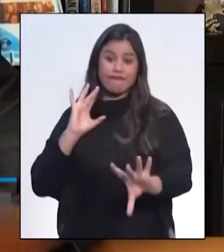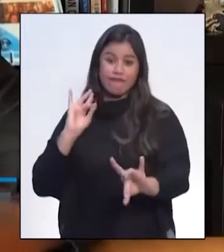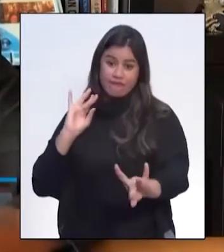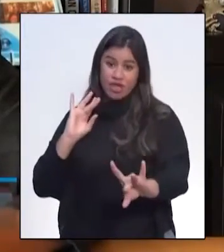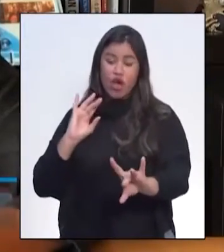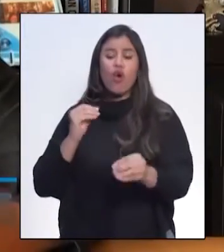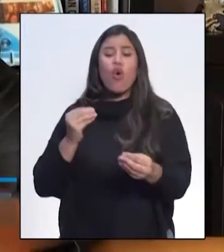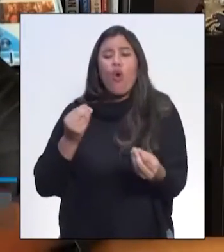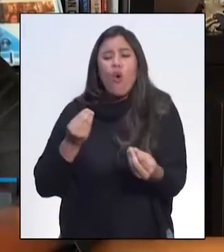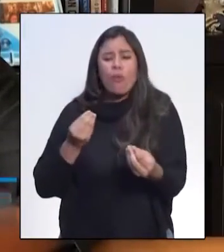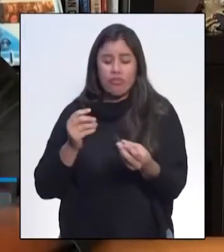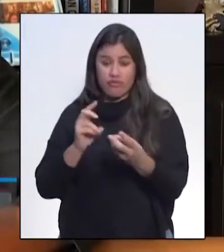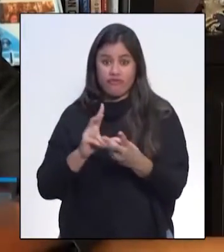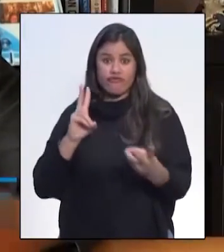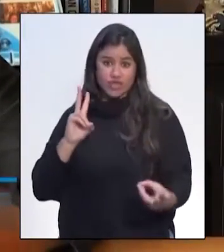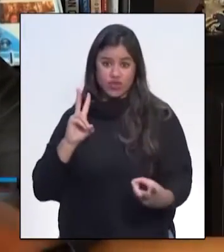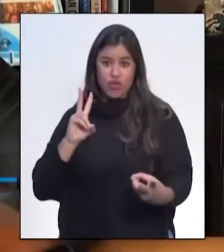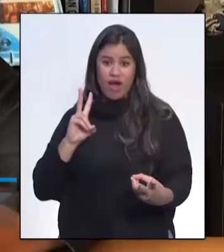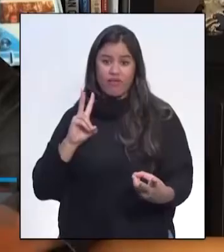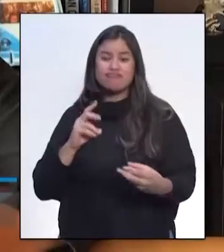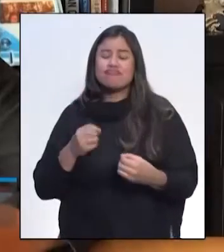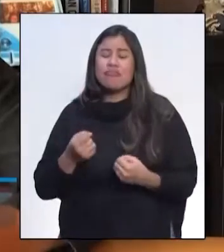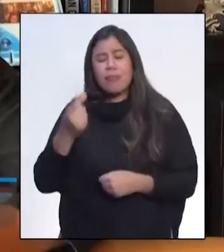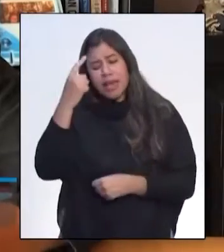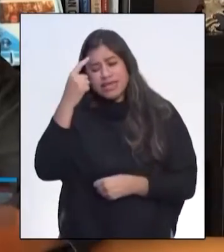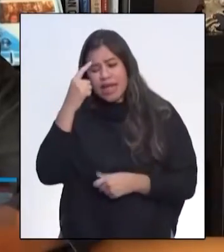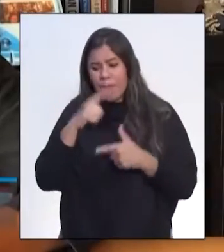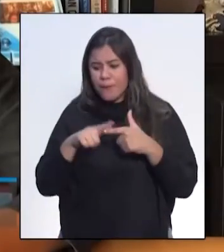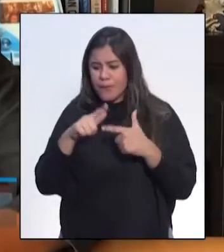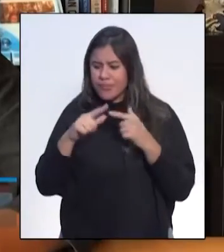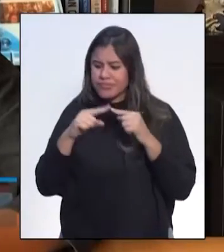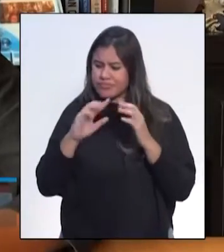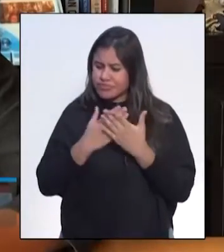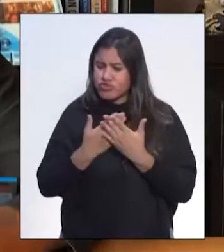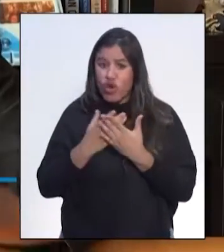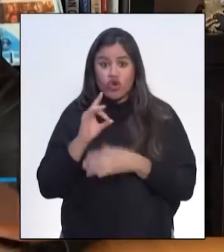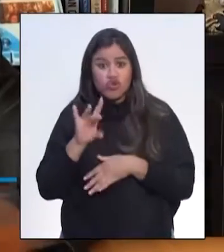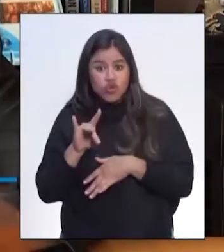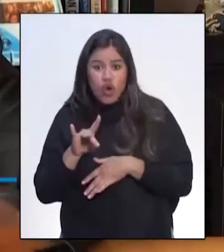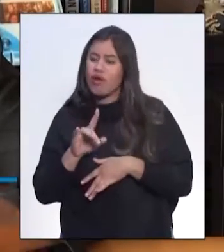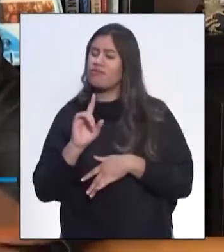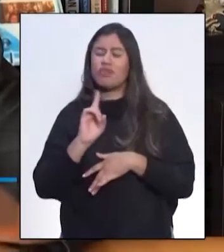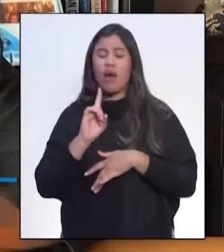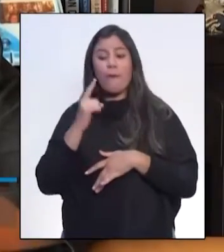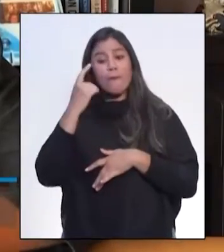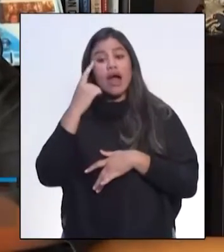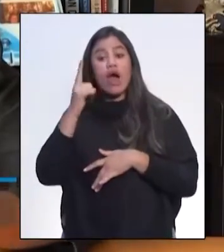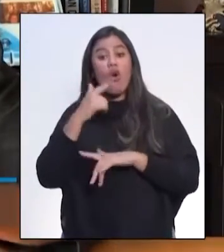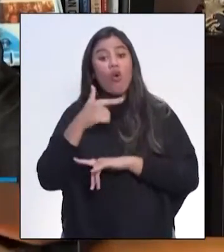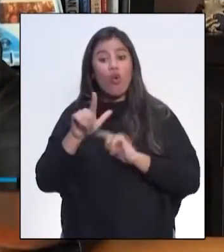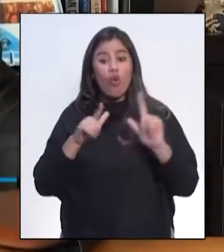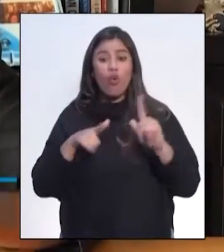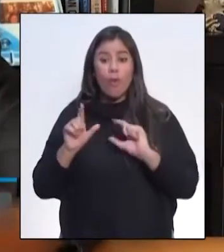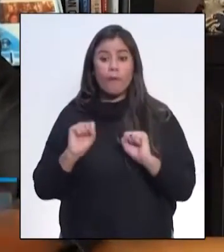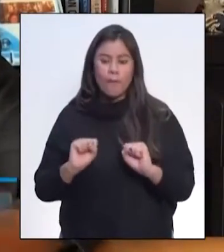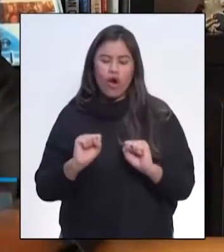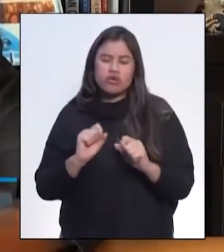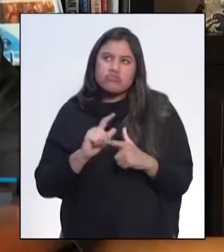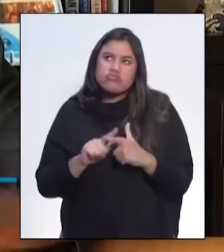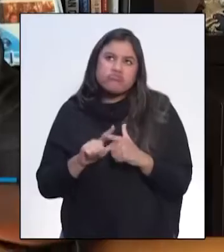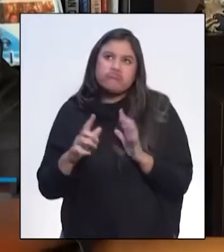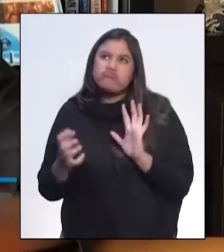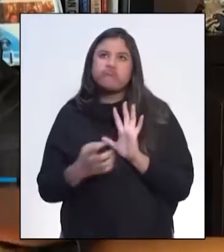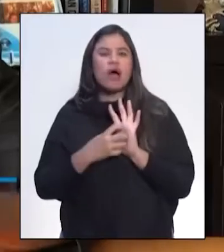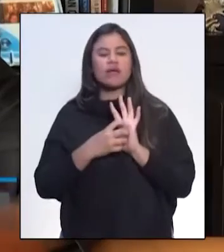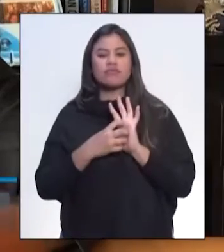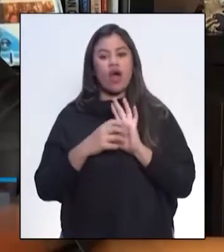e pensarem em problemas não necessariamente vinculados ao contexto escolar. Pensem nos problemas que afetam vocês